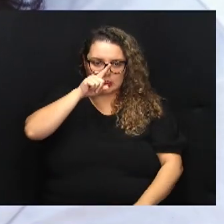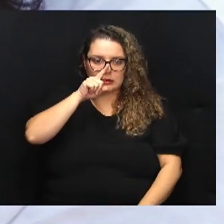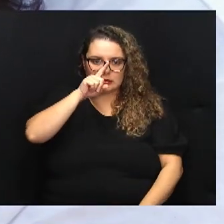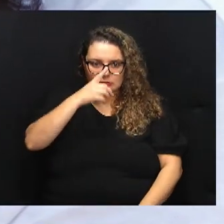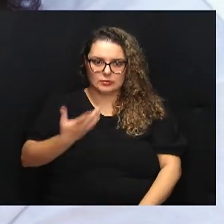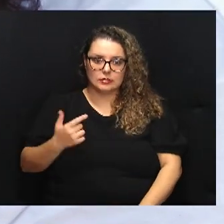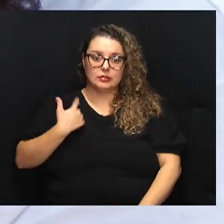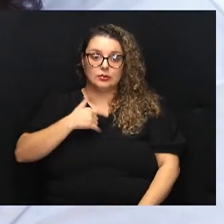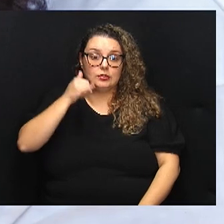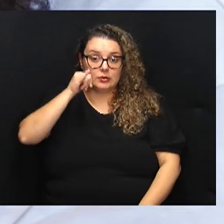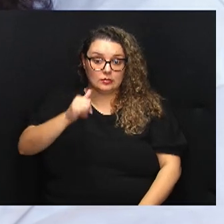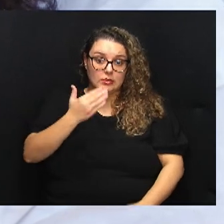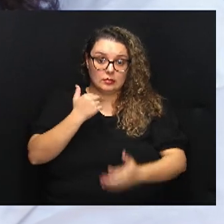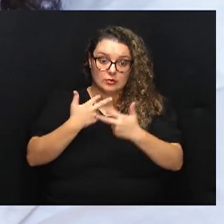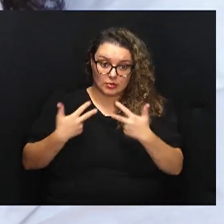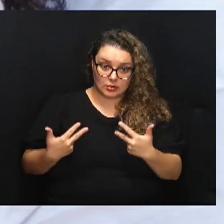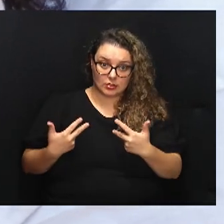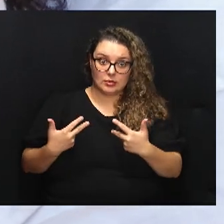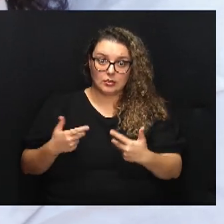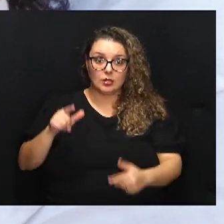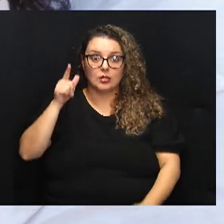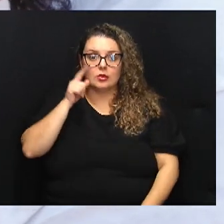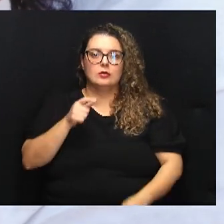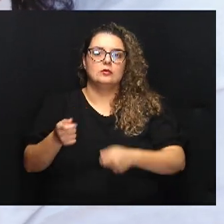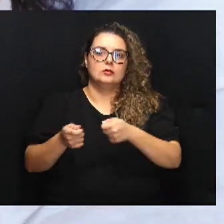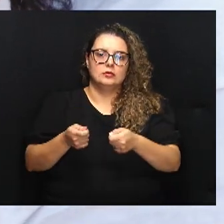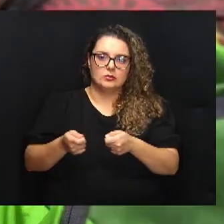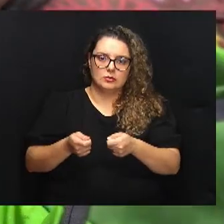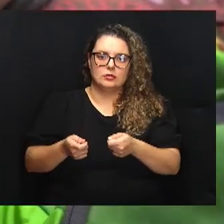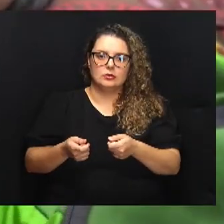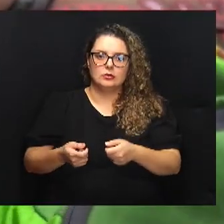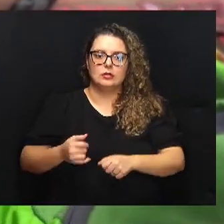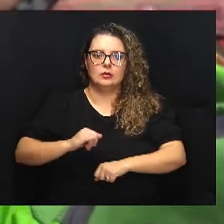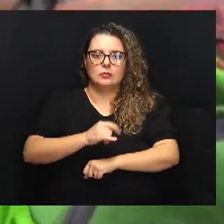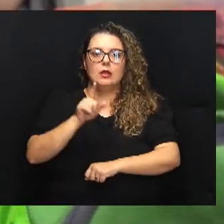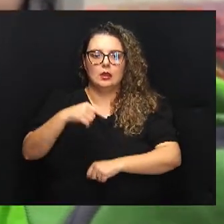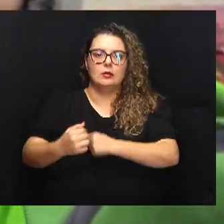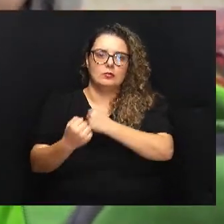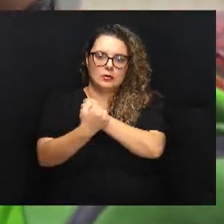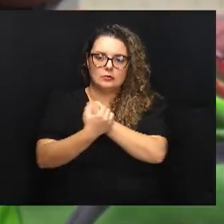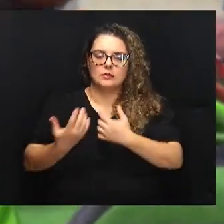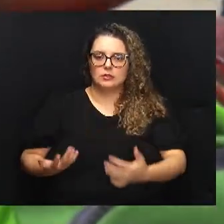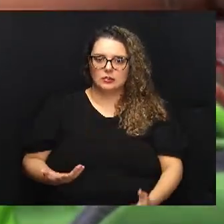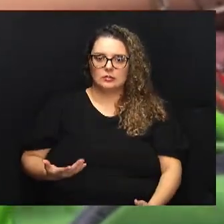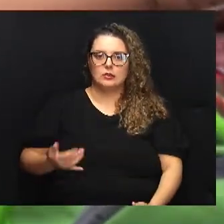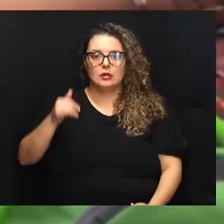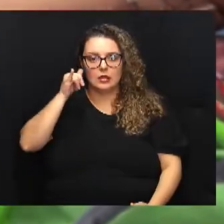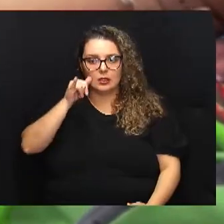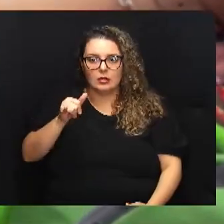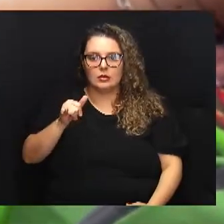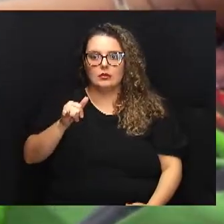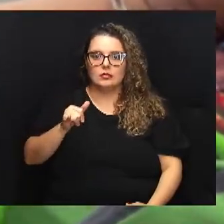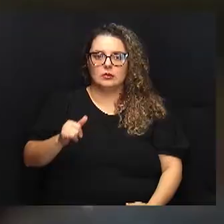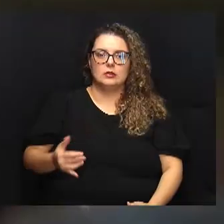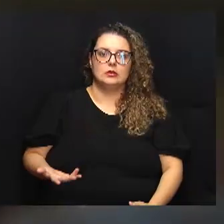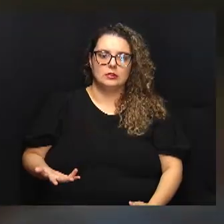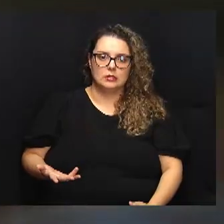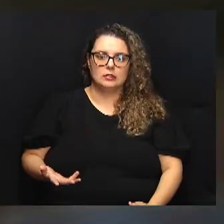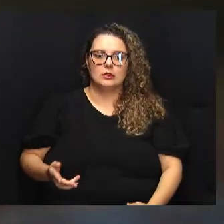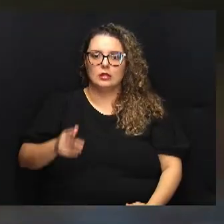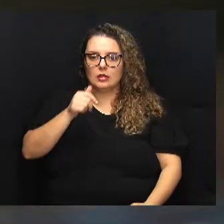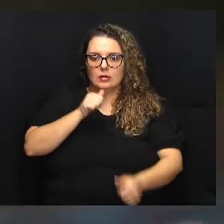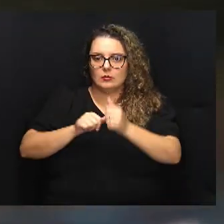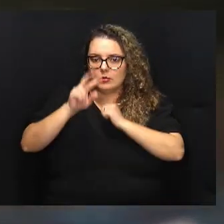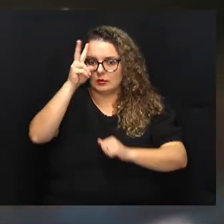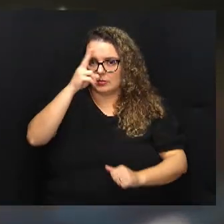evita esses alimentos e consegue manter o peso, é um fator de proteção, né? Então, evitar a exposição ao cigarro e à bebida alcoólica,